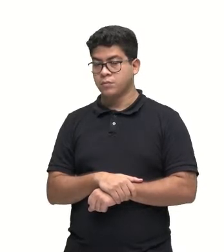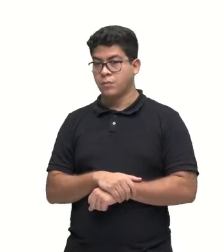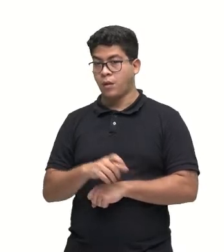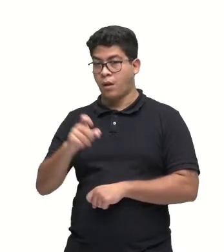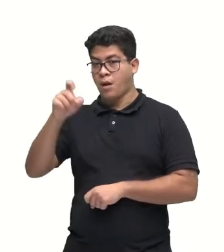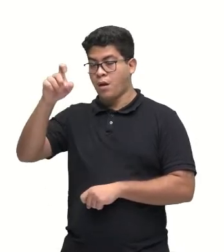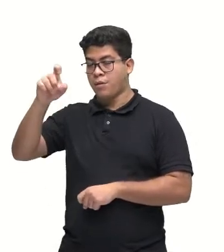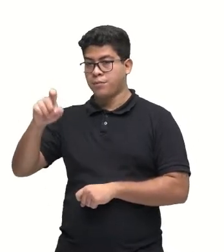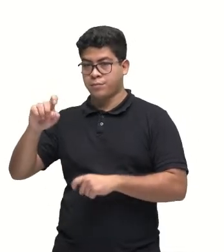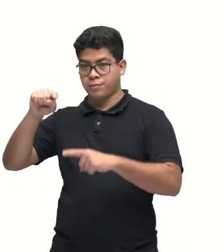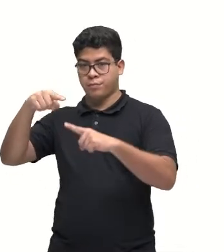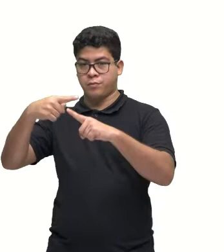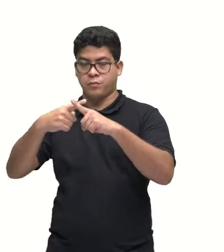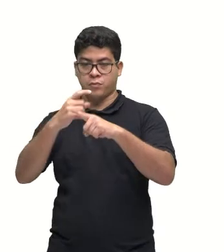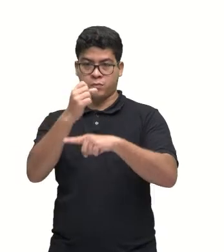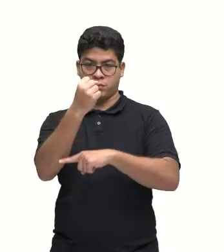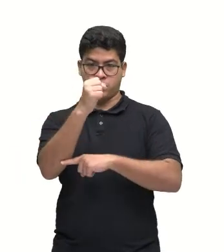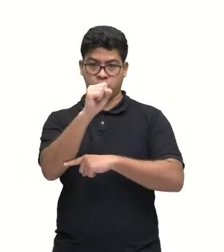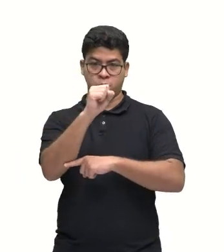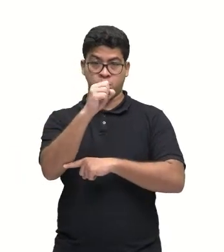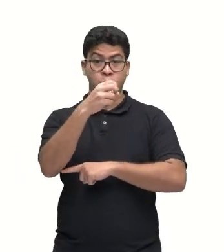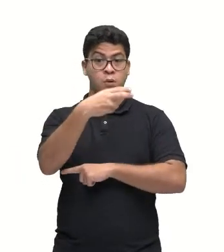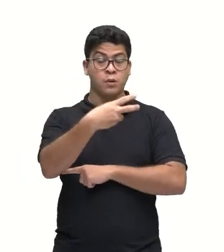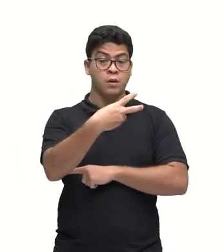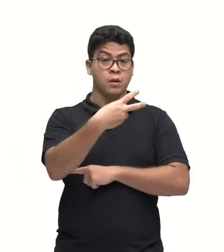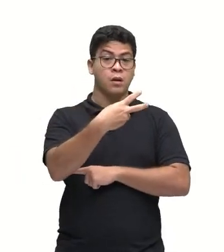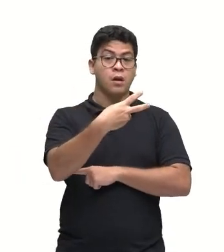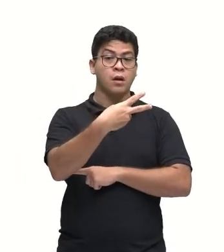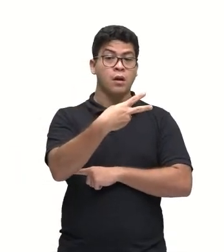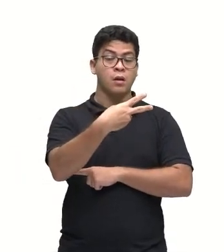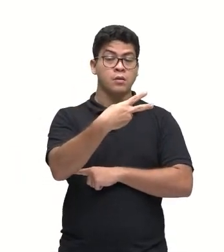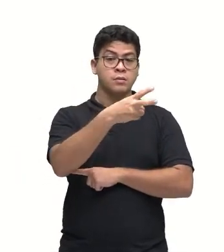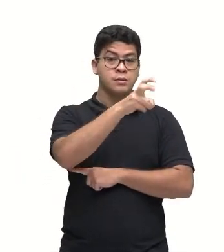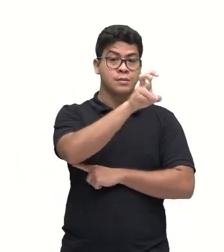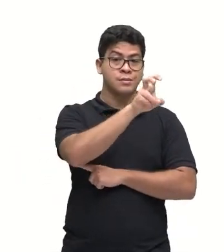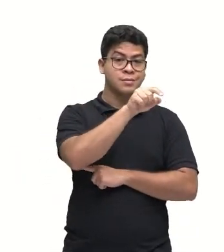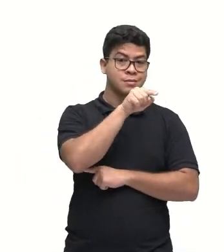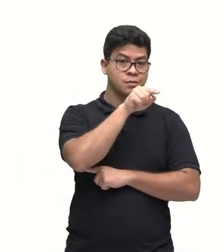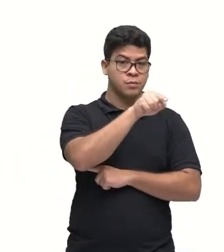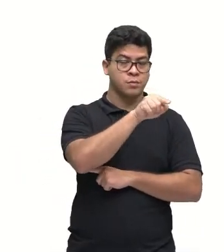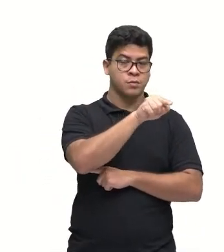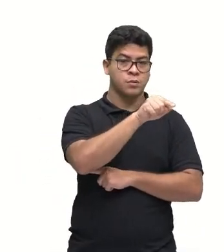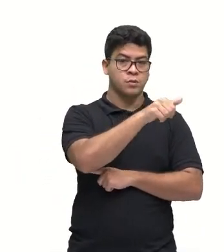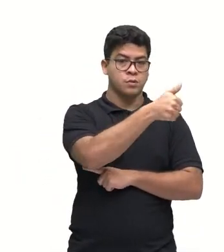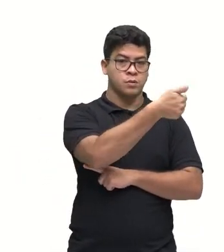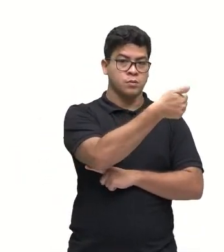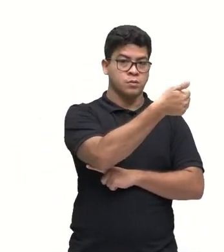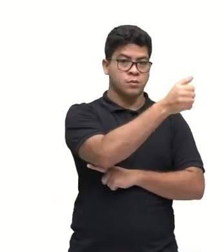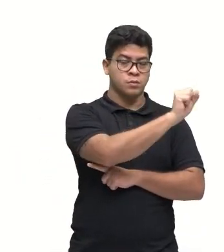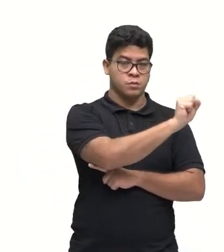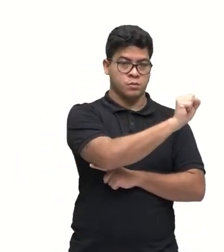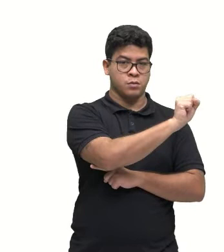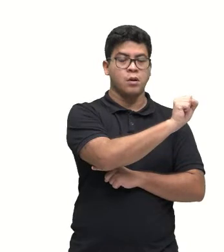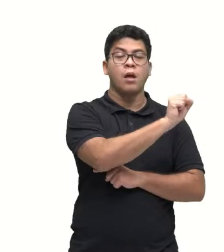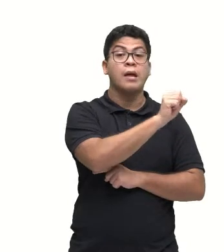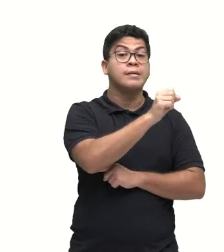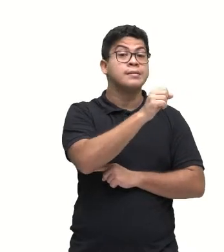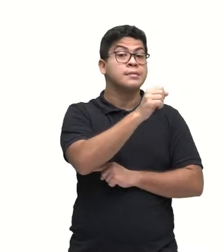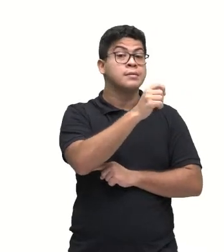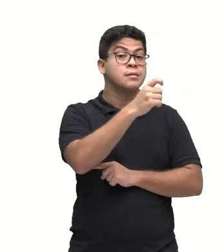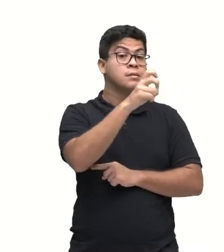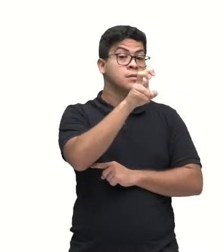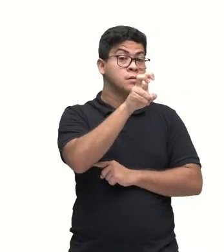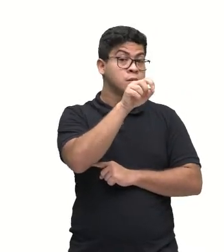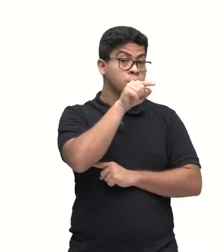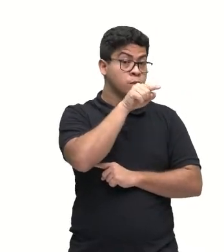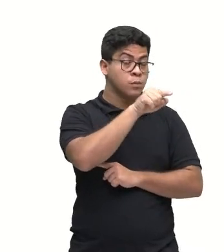Então, fica x igual... O 8 ele vai passar dividindo, ó. Então, ele já vem para cá, para o denominador. E essa conta